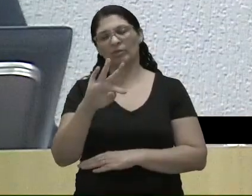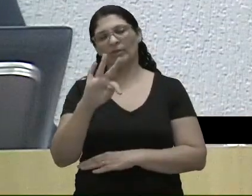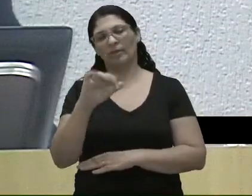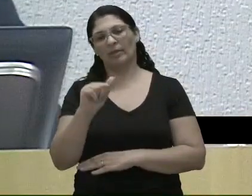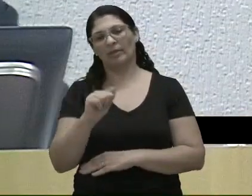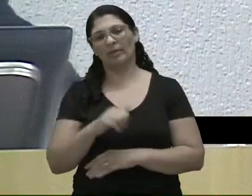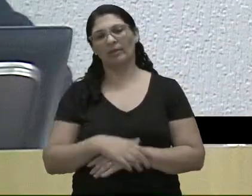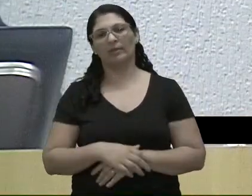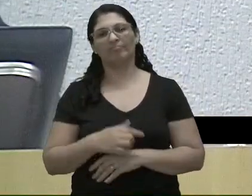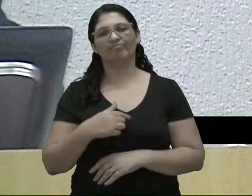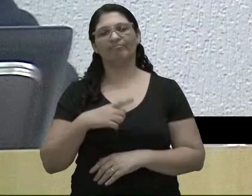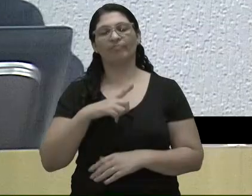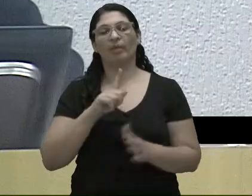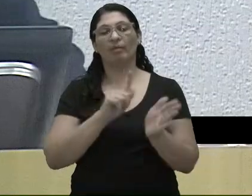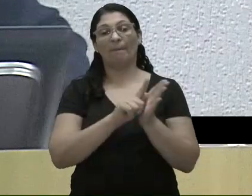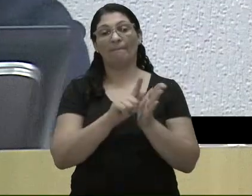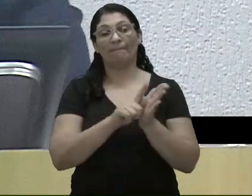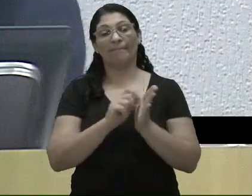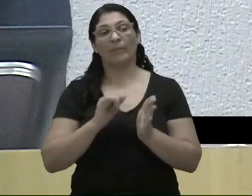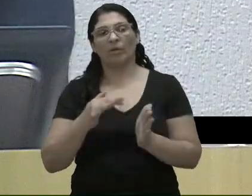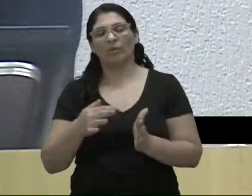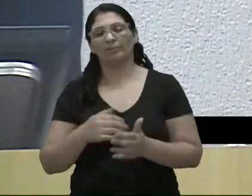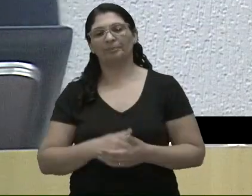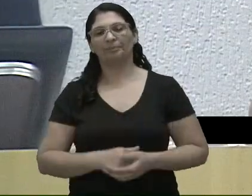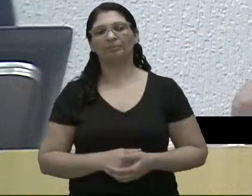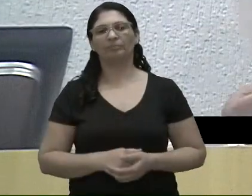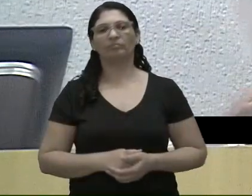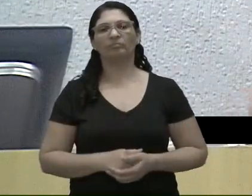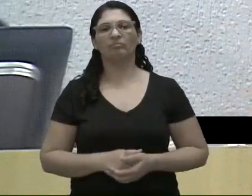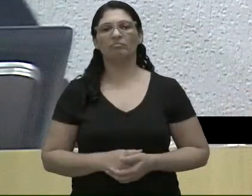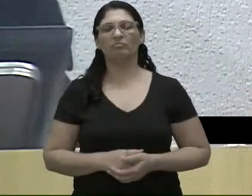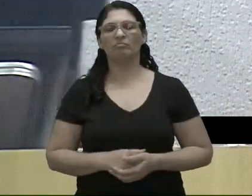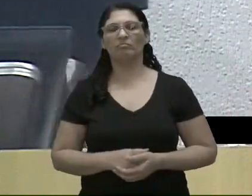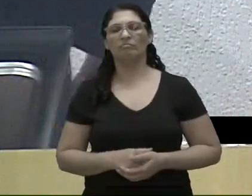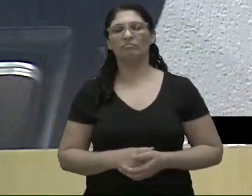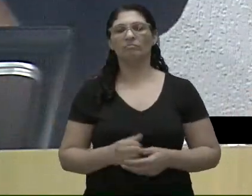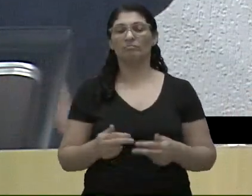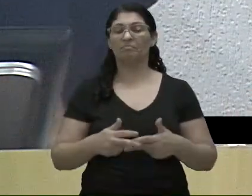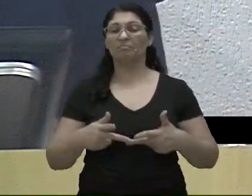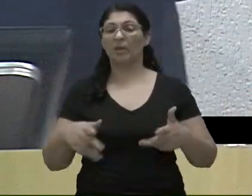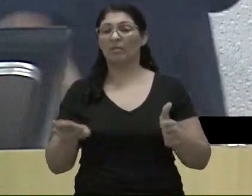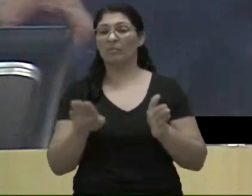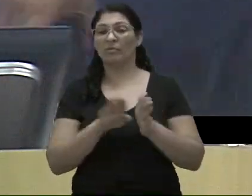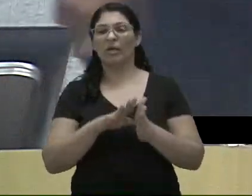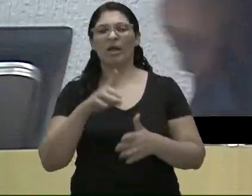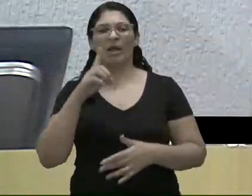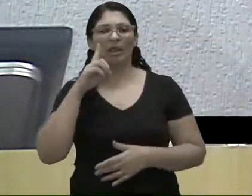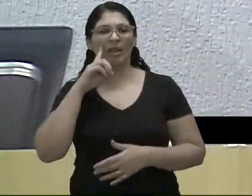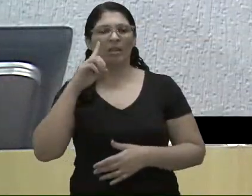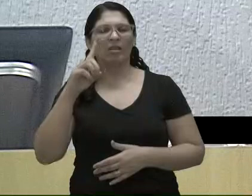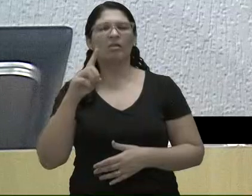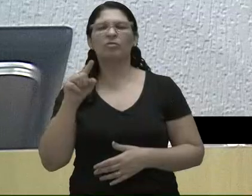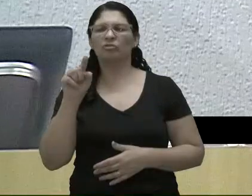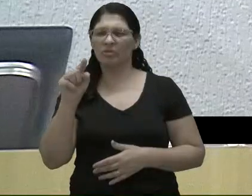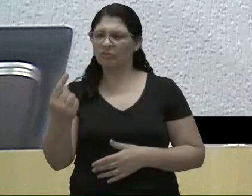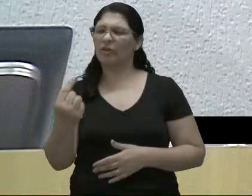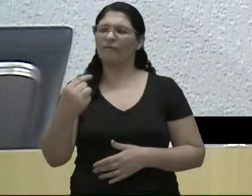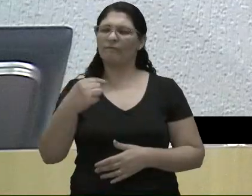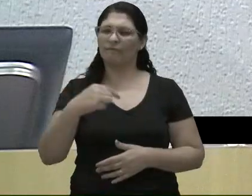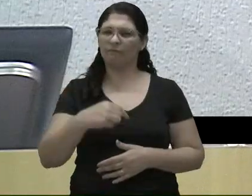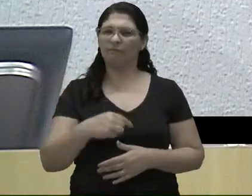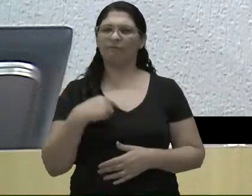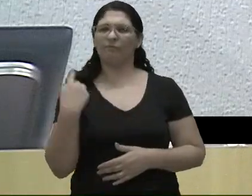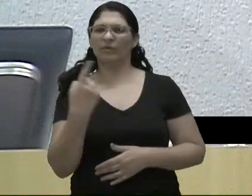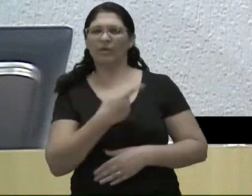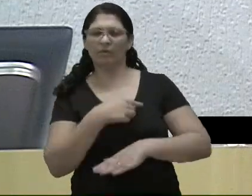Eu tenho alguns questionamentos aqui, algumas coisas que chegaram. Naquele dia que a senhora esteve aqui, nós falamos sobre